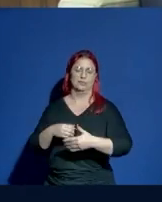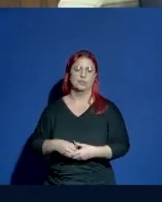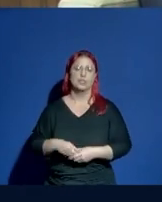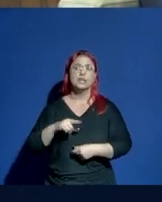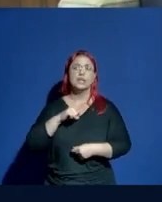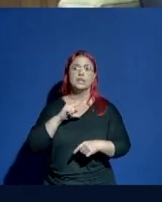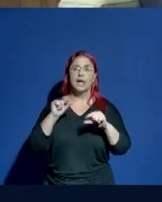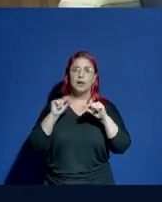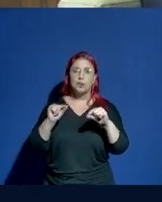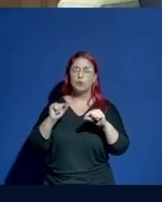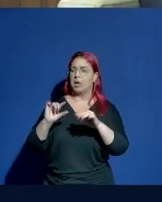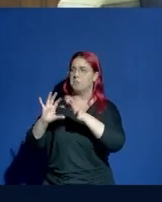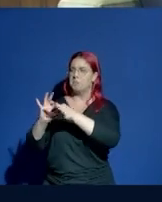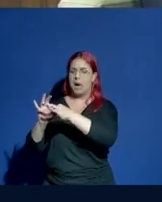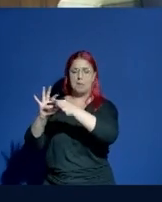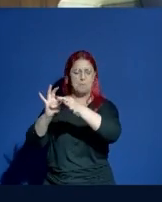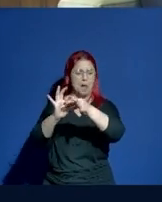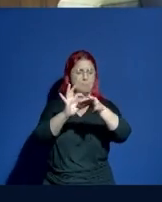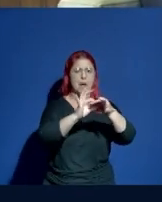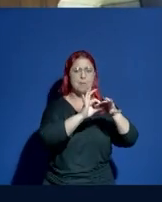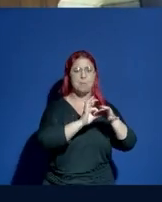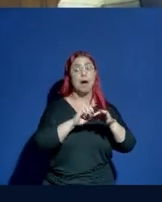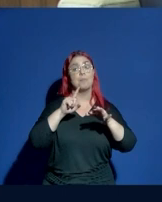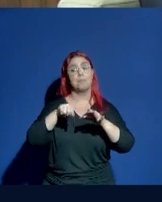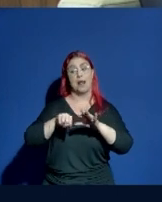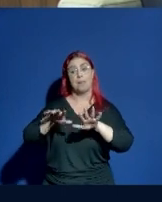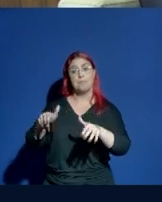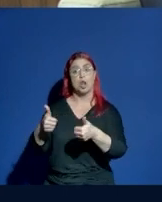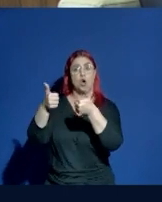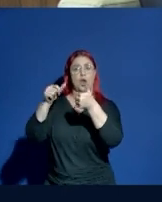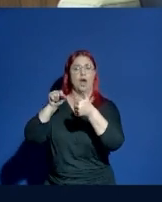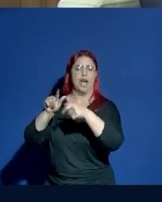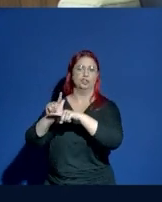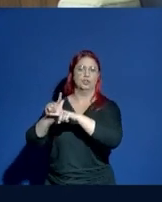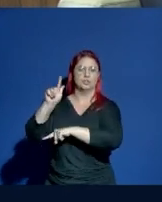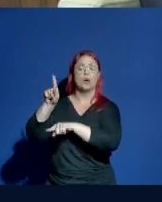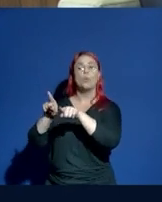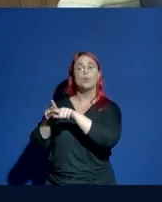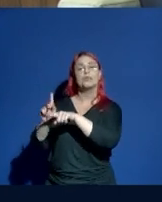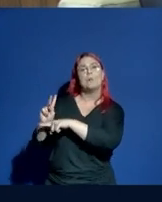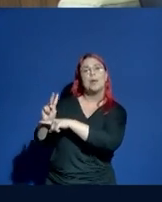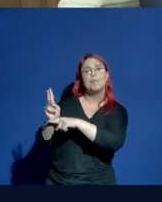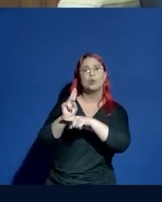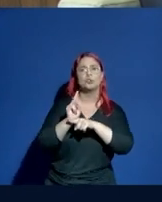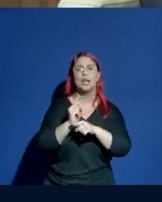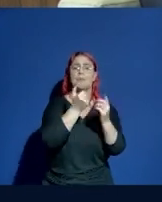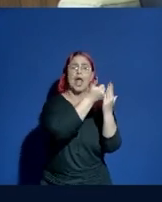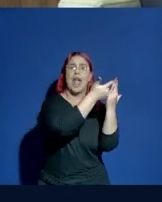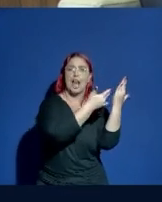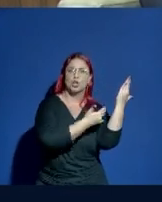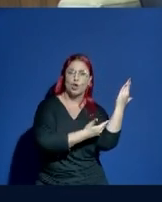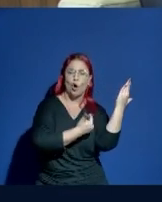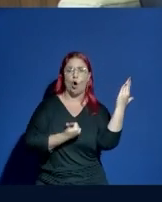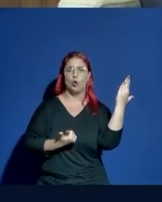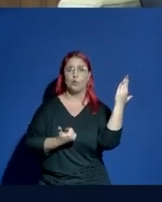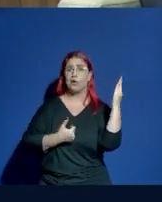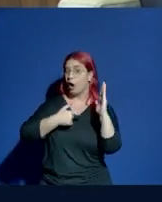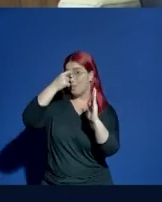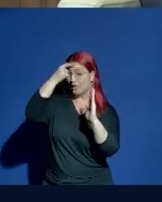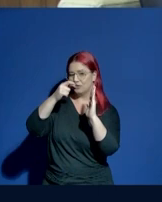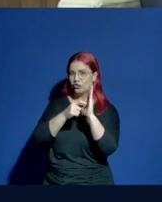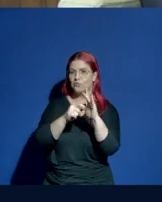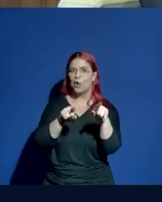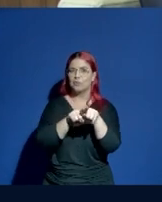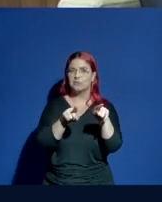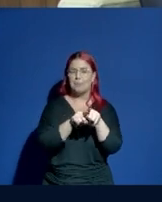eles estão todos interligados para auxilia a gestão monitoramento relatórios e de toda